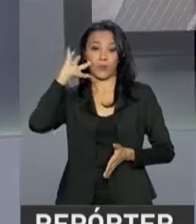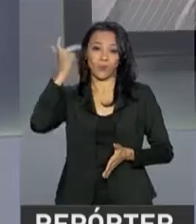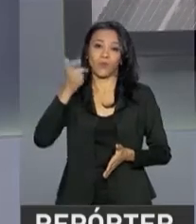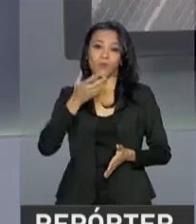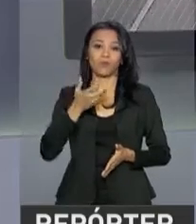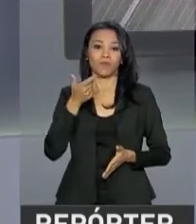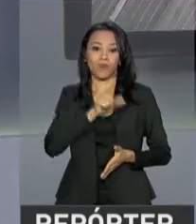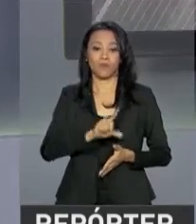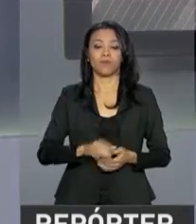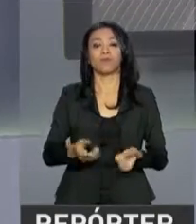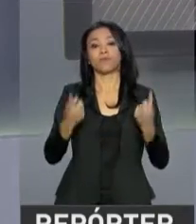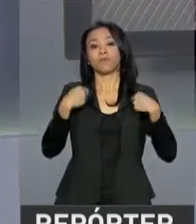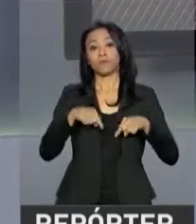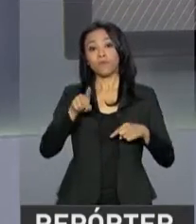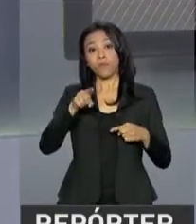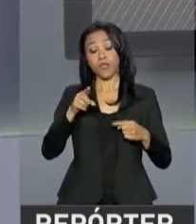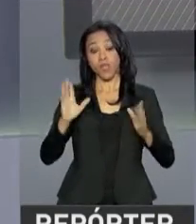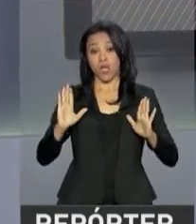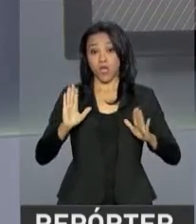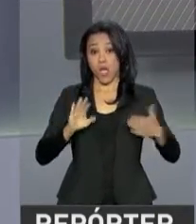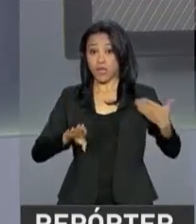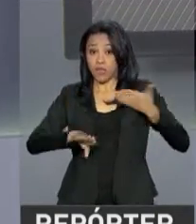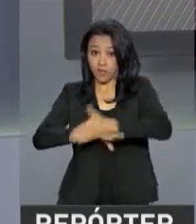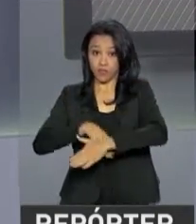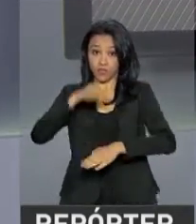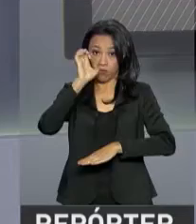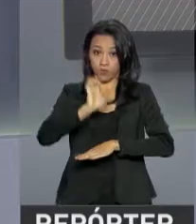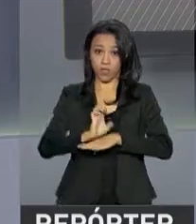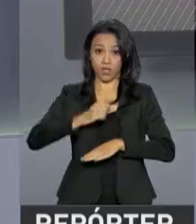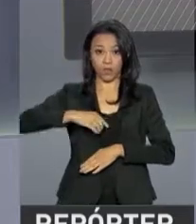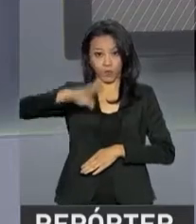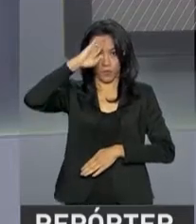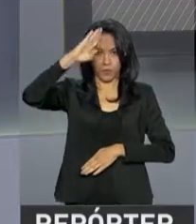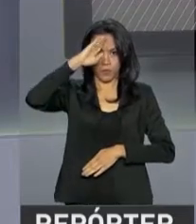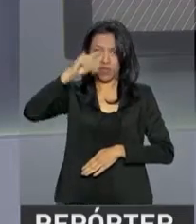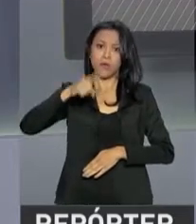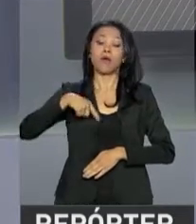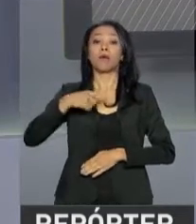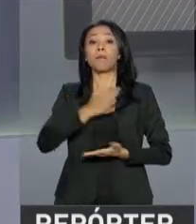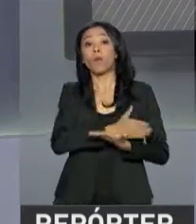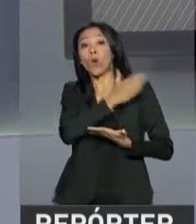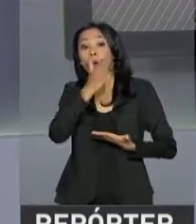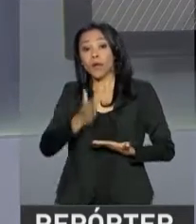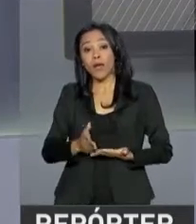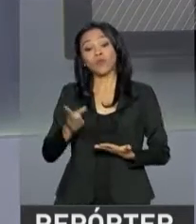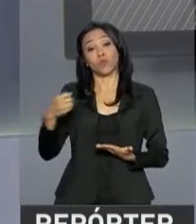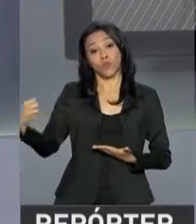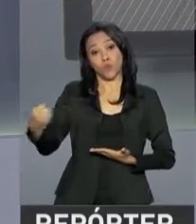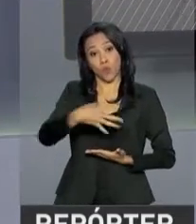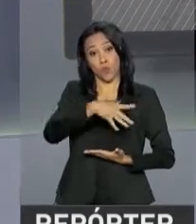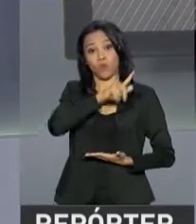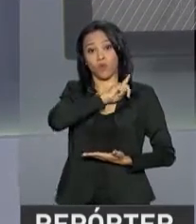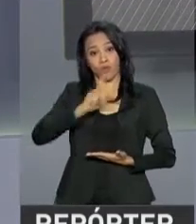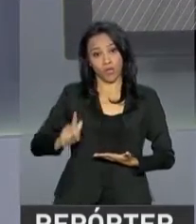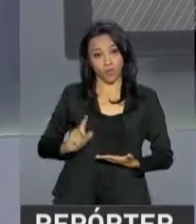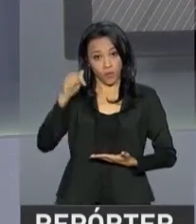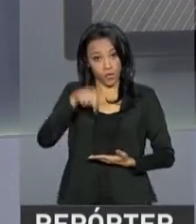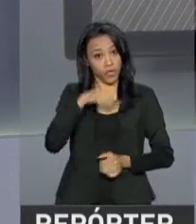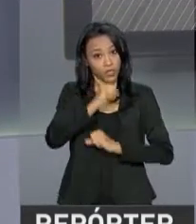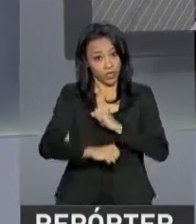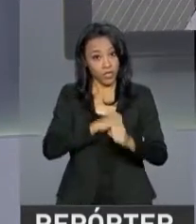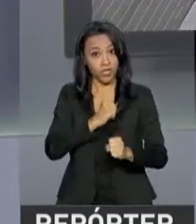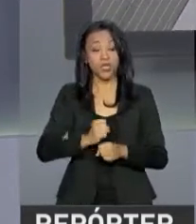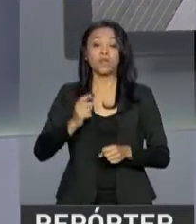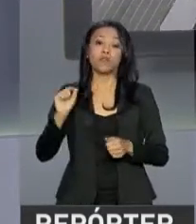para intervenção no rio de janeiro ser prorrogada é preciso que o novo governador a ser eleito este ano faça o pedido